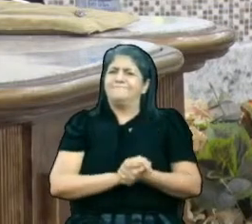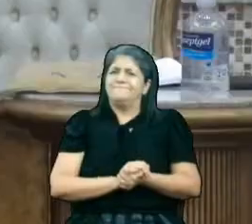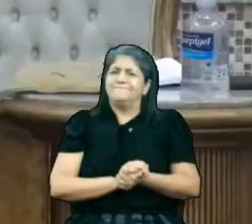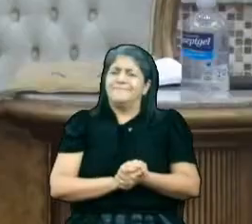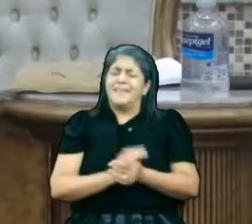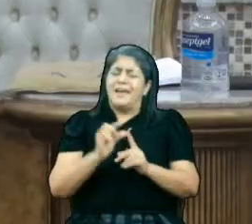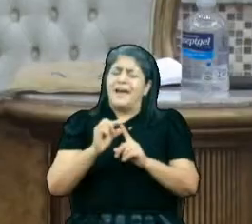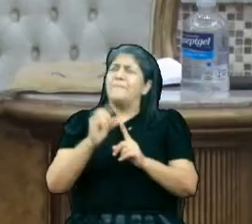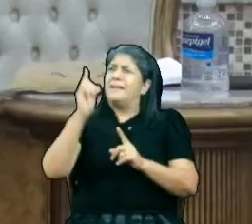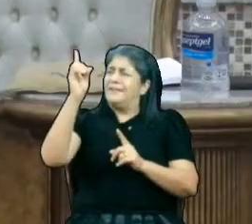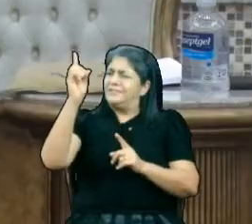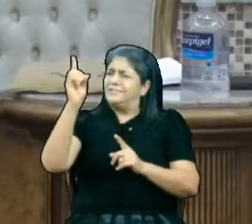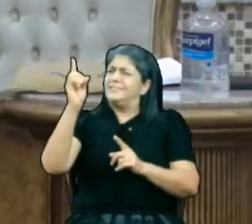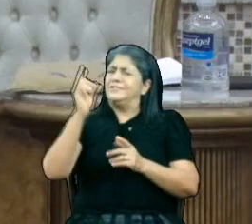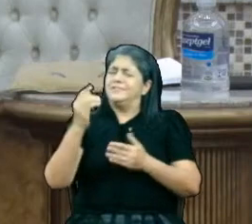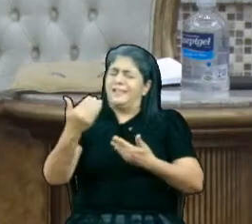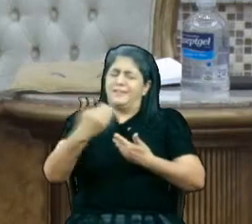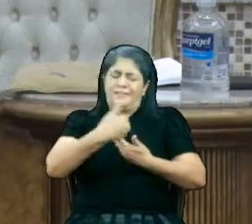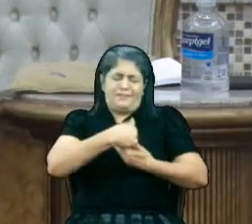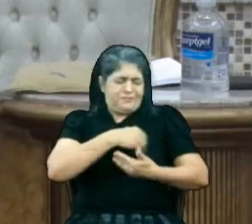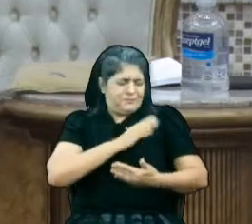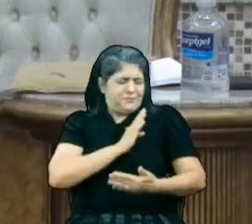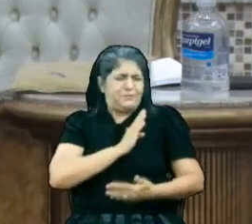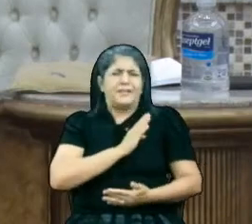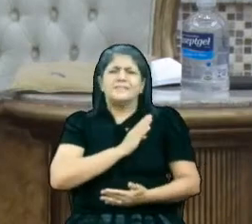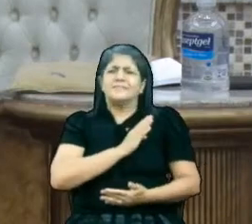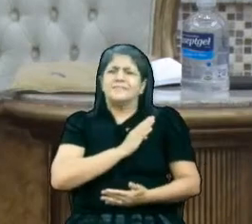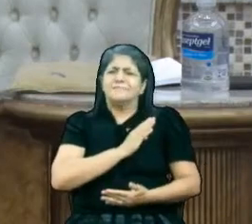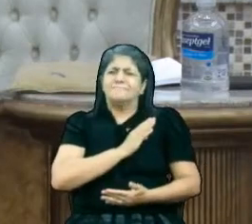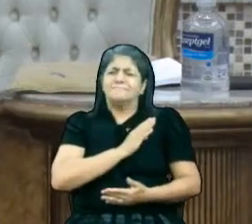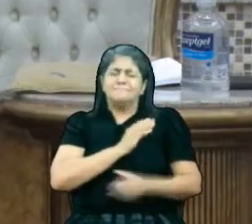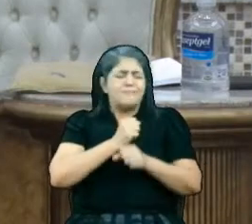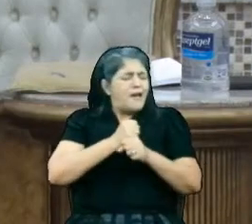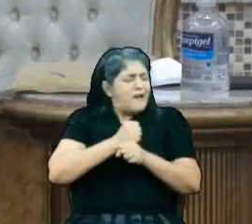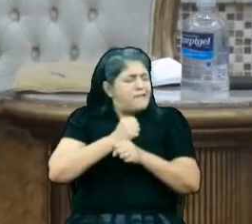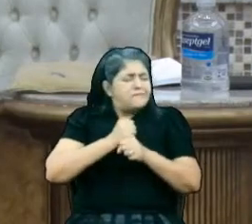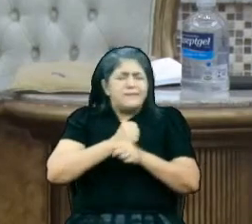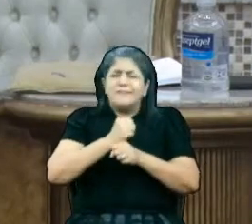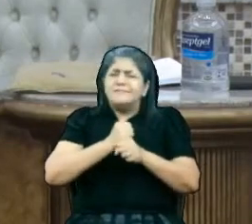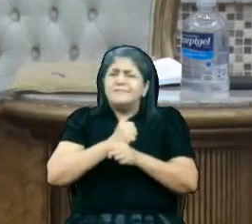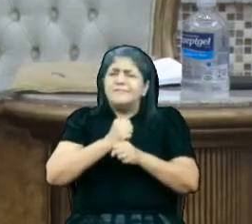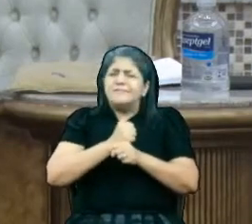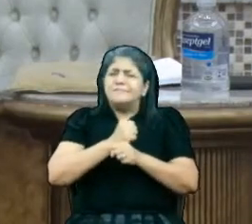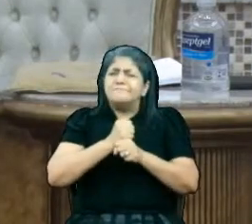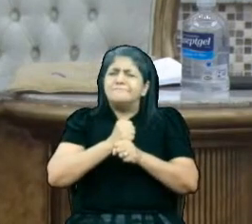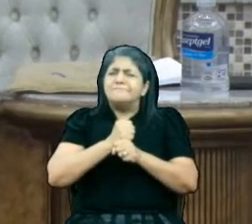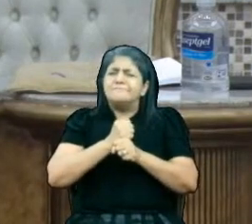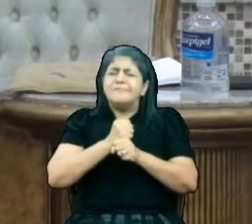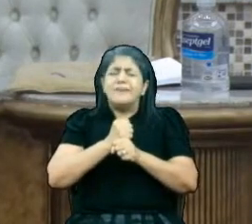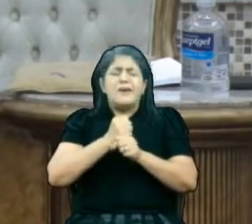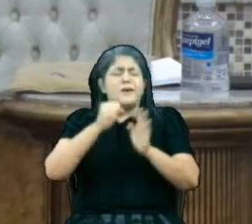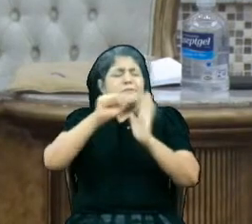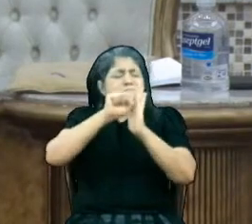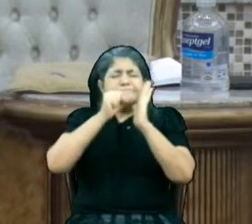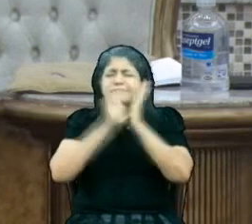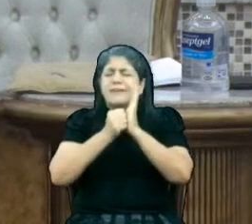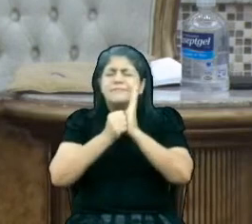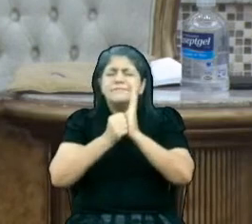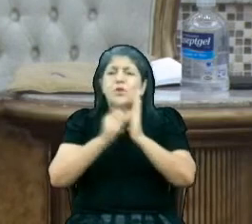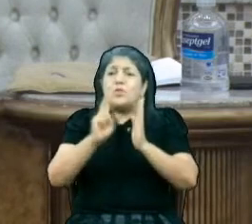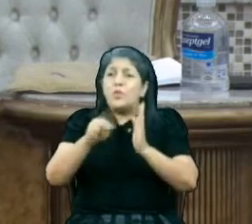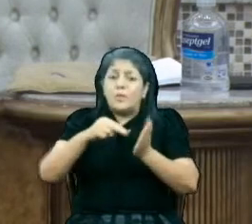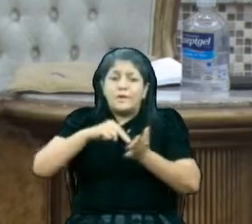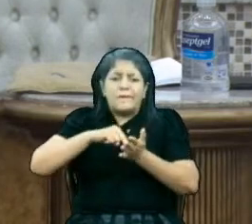é aquela que passam décadas anos milênios e ela não muda